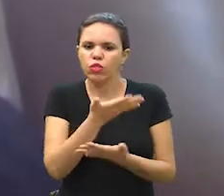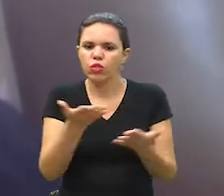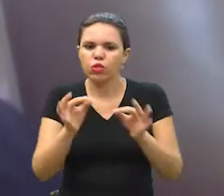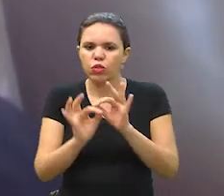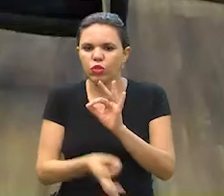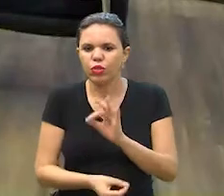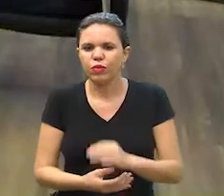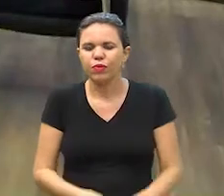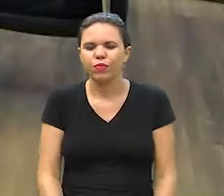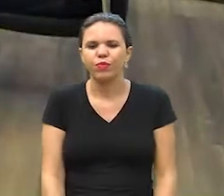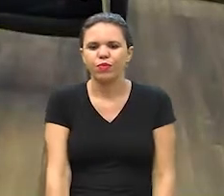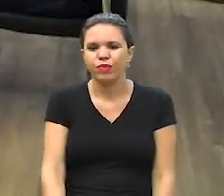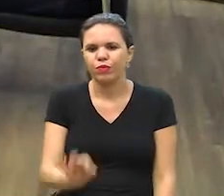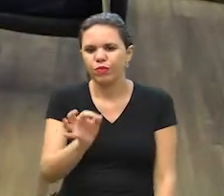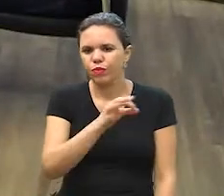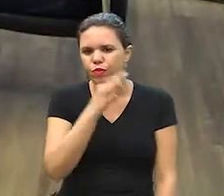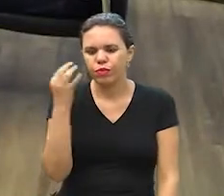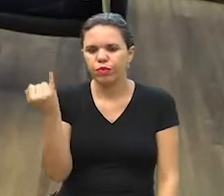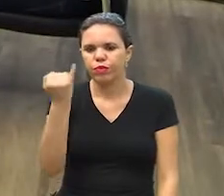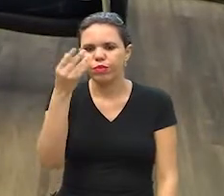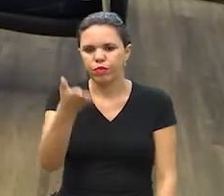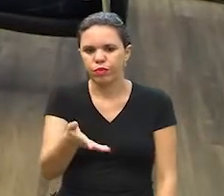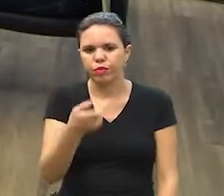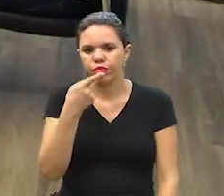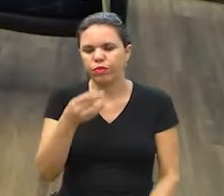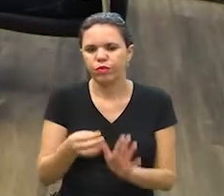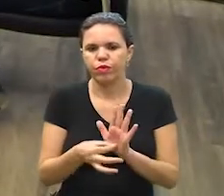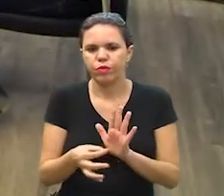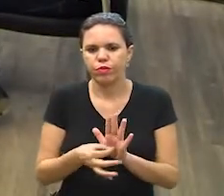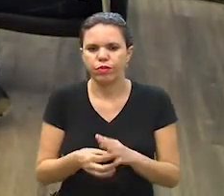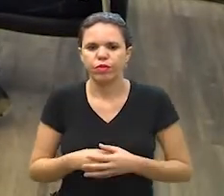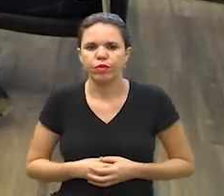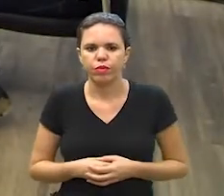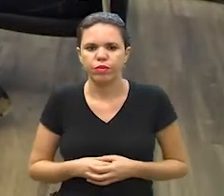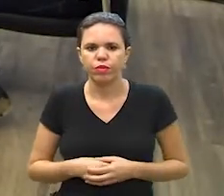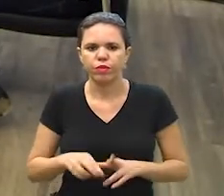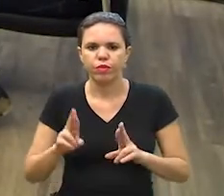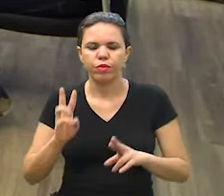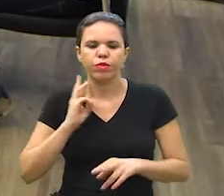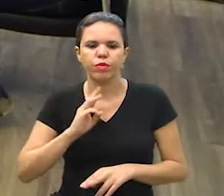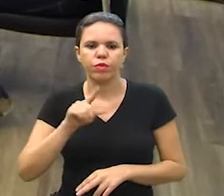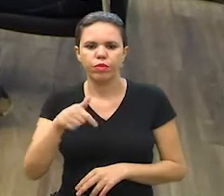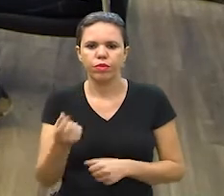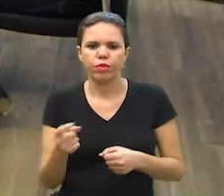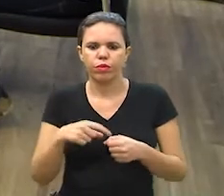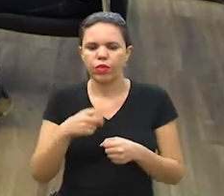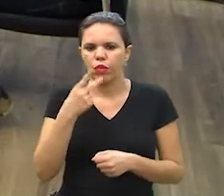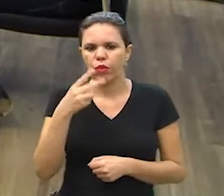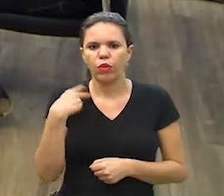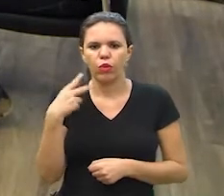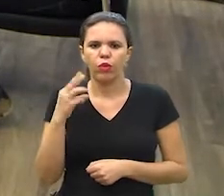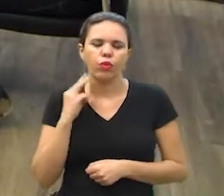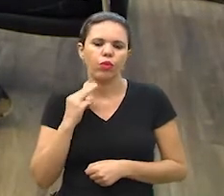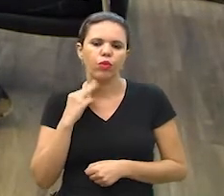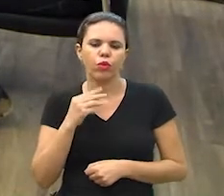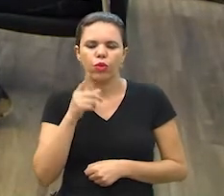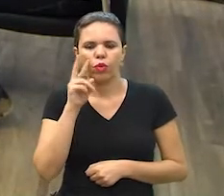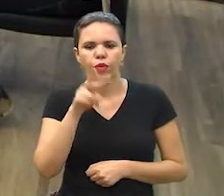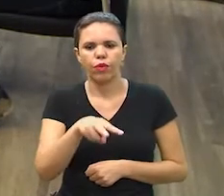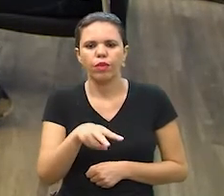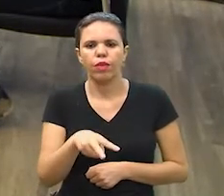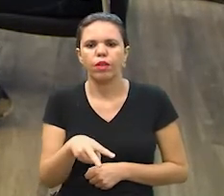eu estou falando muito. Não, é sempre de grande valia as suas intervenções. Eu vou esperar o Cecílio, depois eu quero. Ô, vereador Cecílio, eu vi